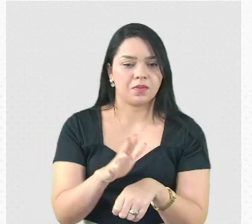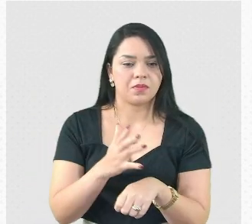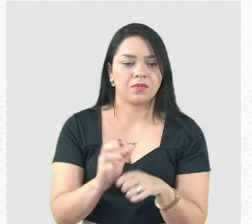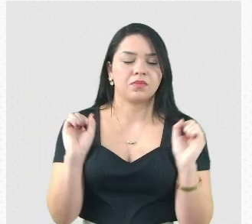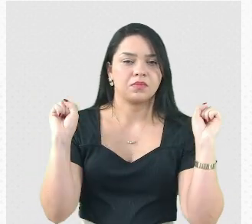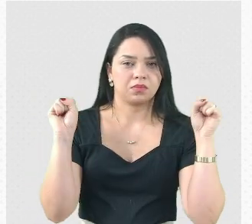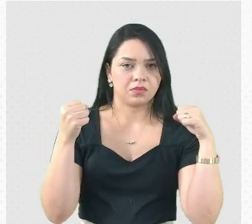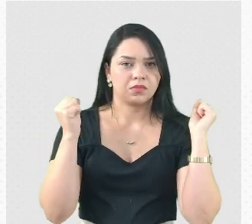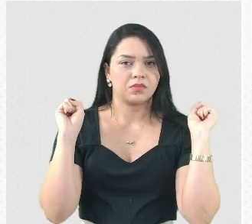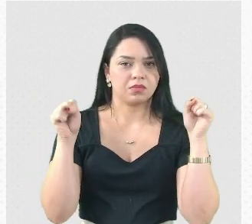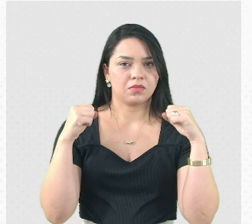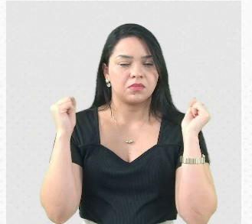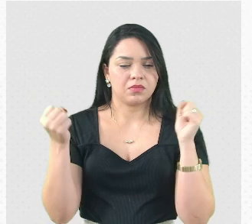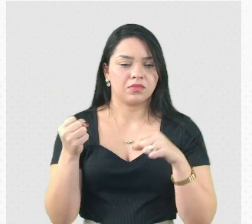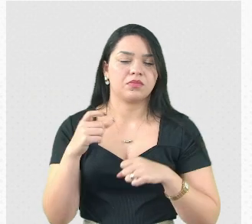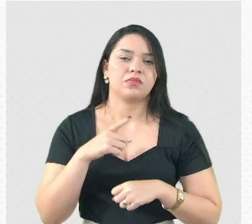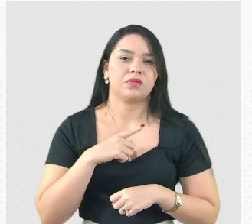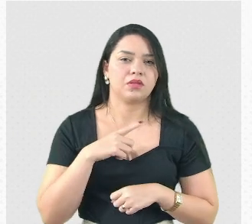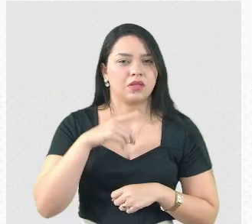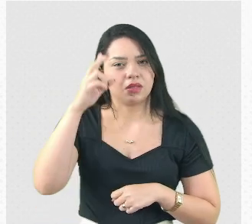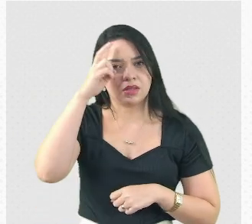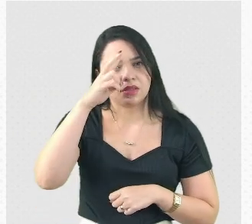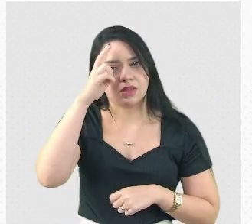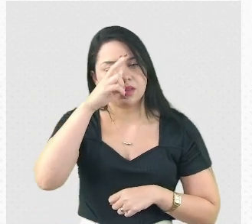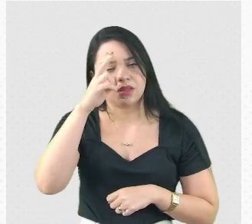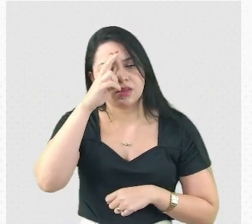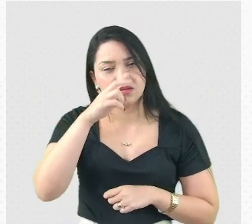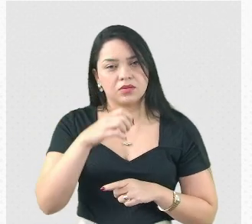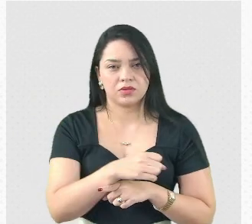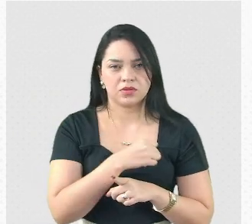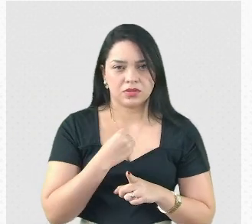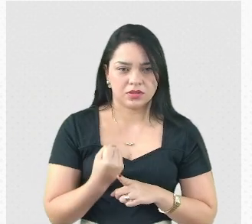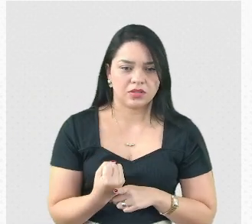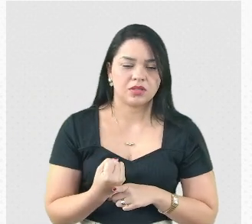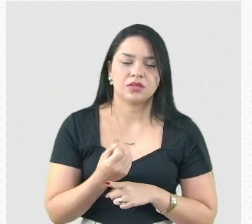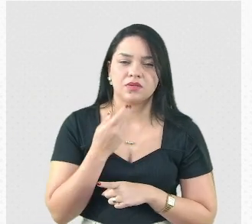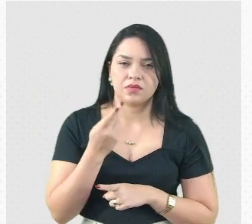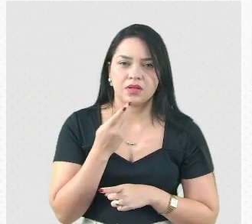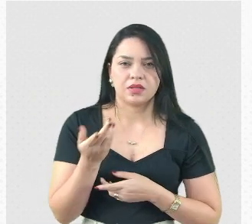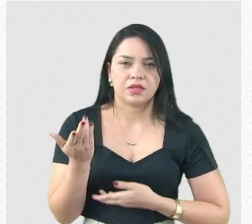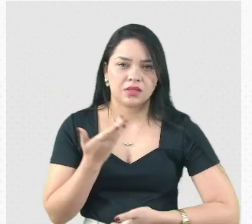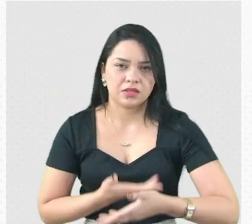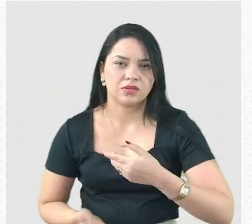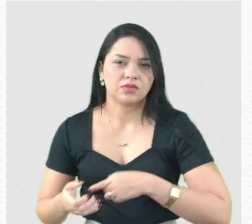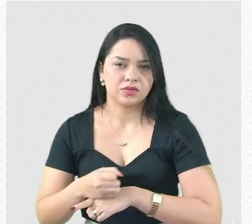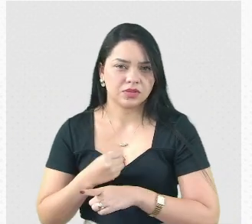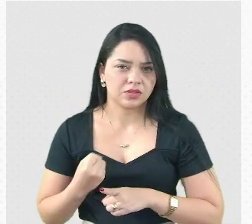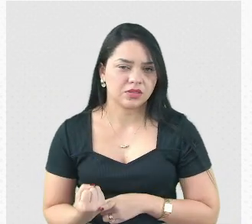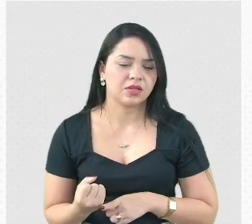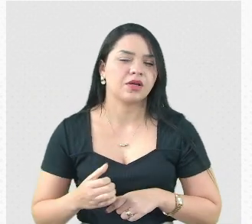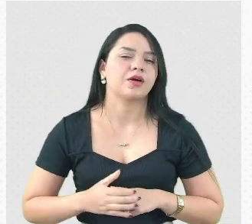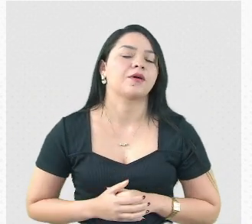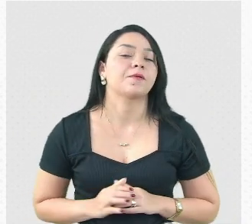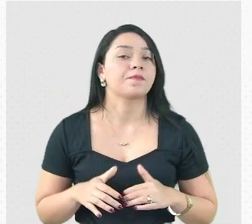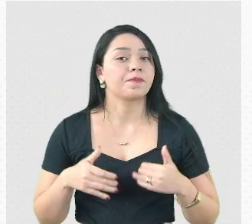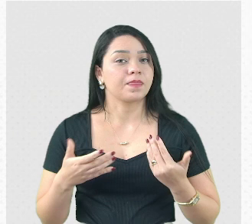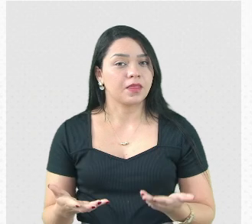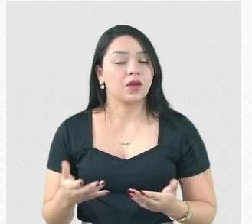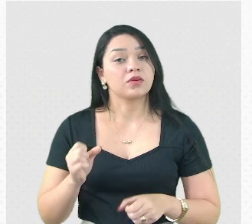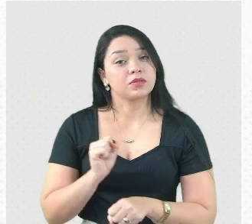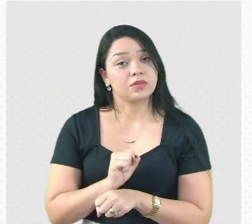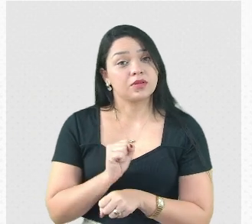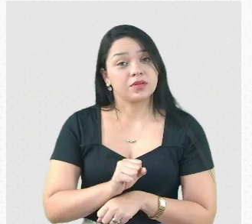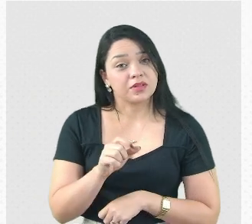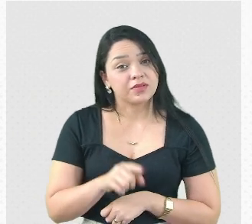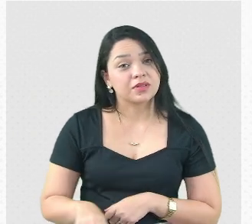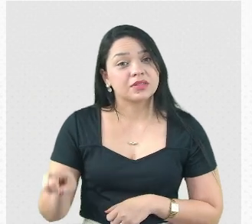físicos traz consigo. Lembrem lá dos benefícios sociais. Fala da interação social. Então, galerinha, eu espero que